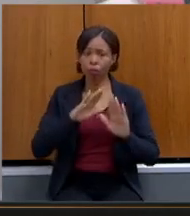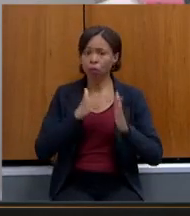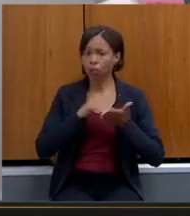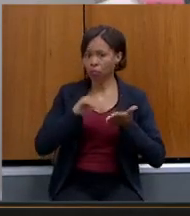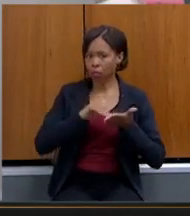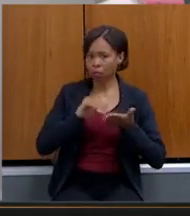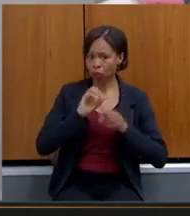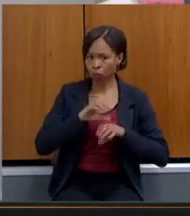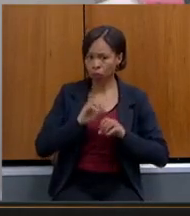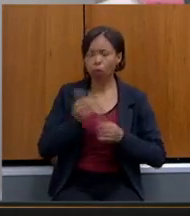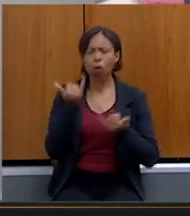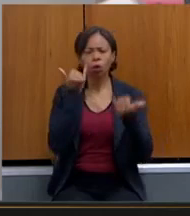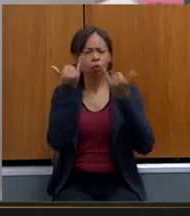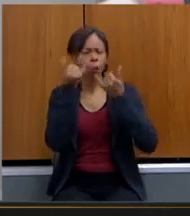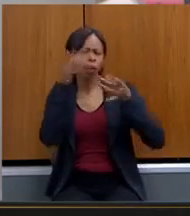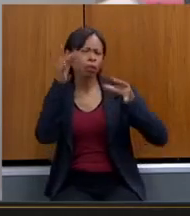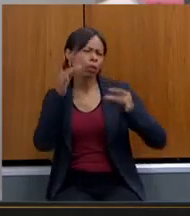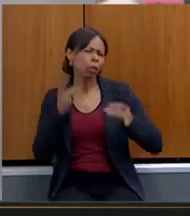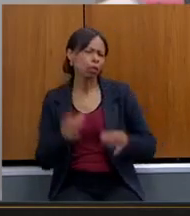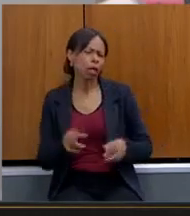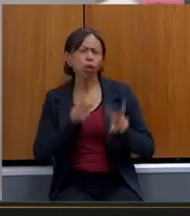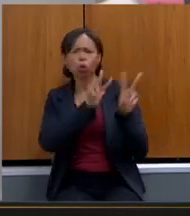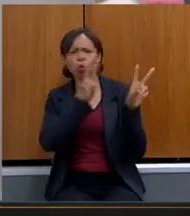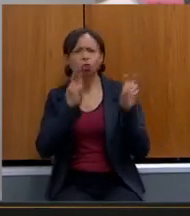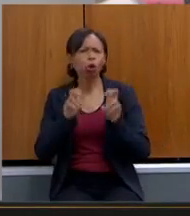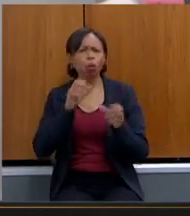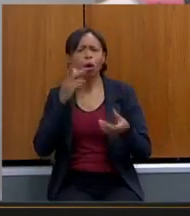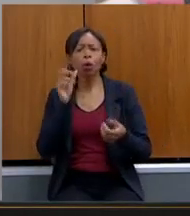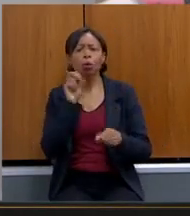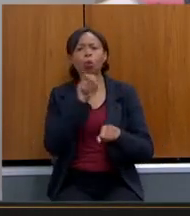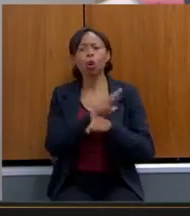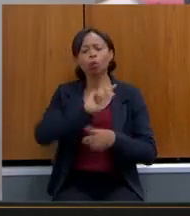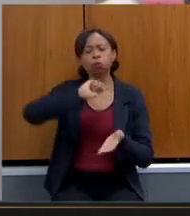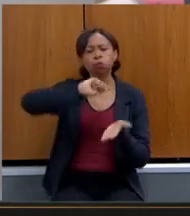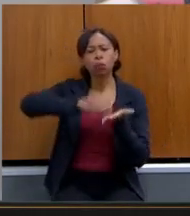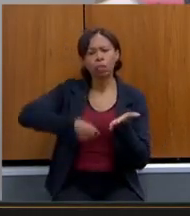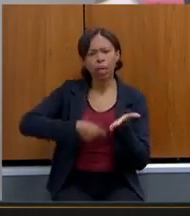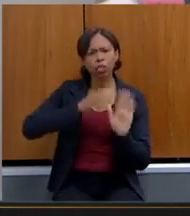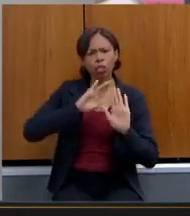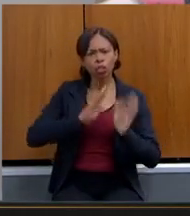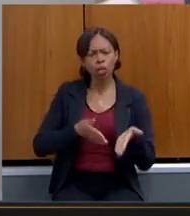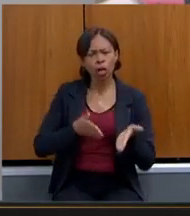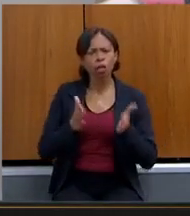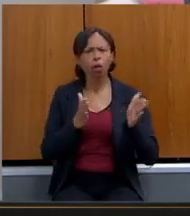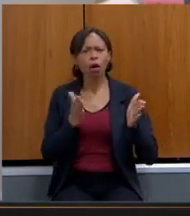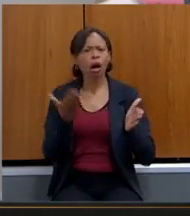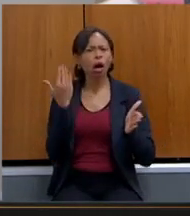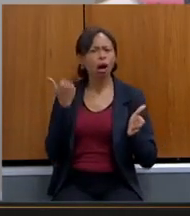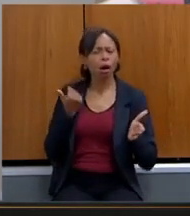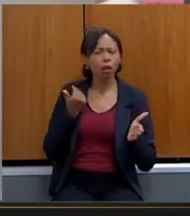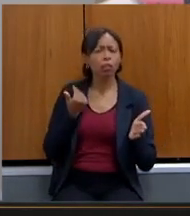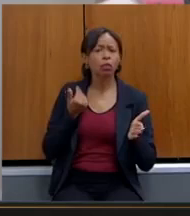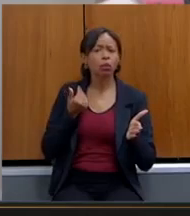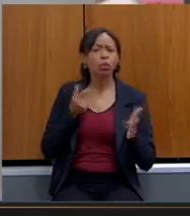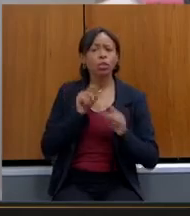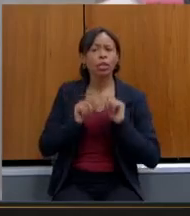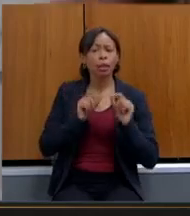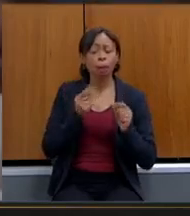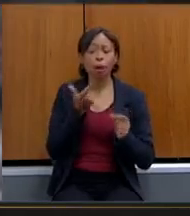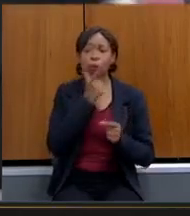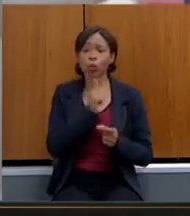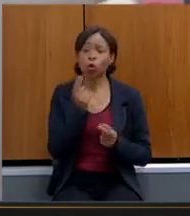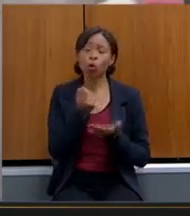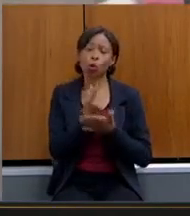pedido de informações detalhadas quanto aos contratos firmados e vigentes a partir da chamada pública para aquisição de alimentos